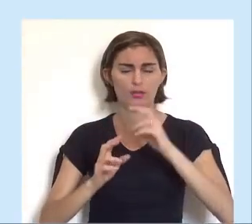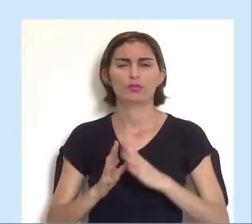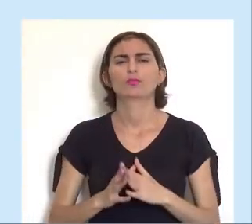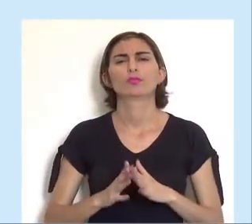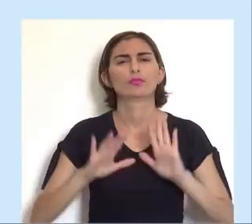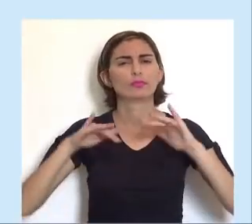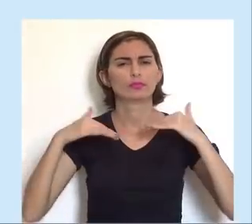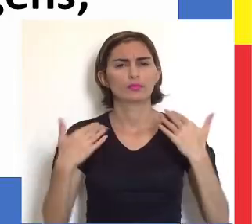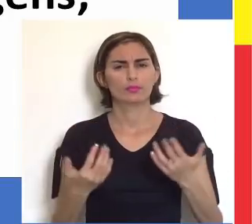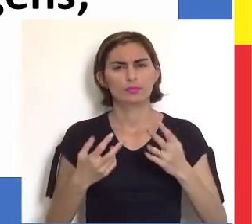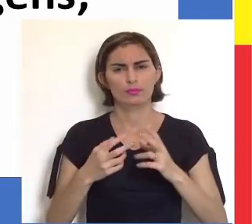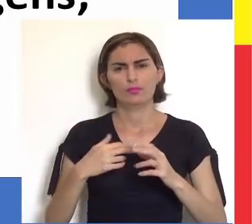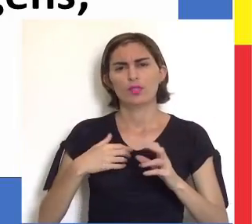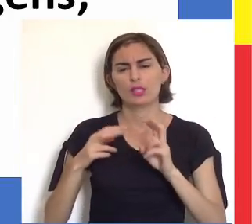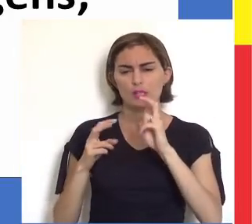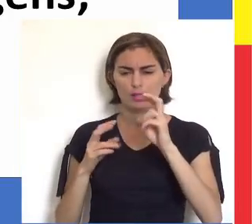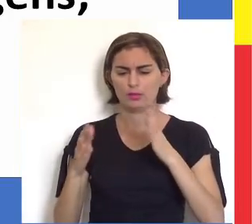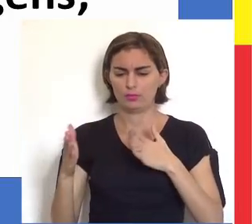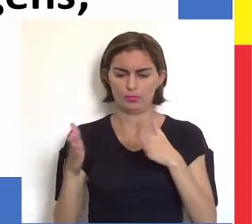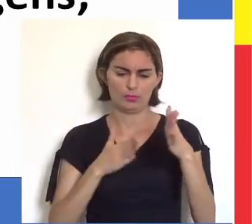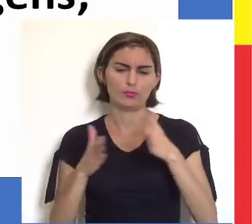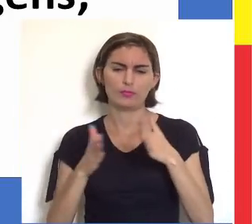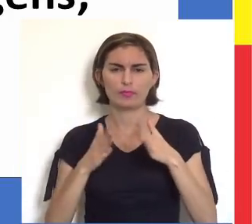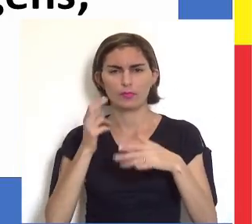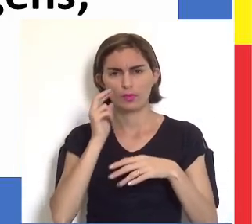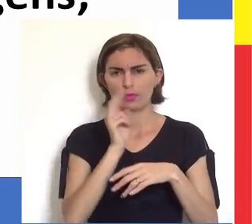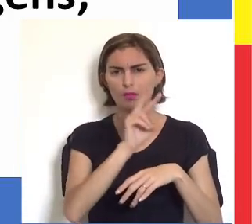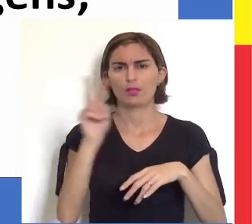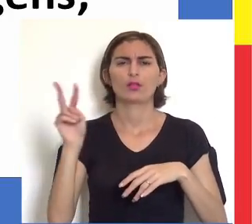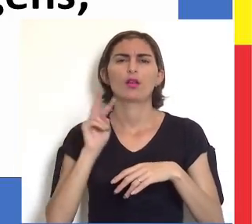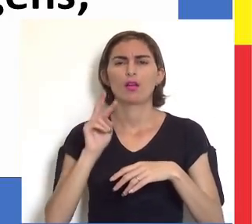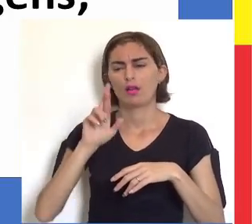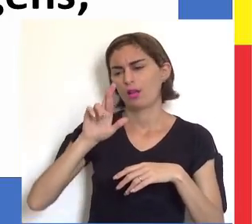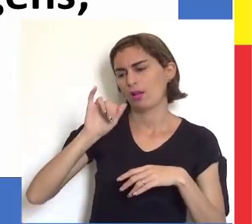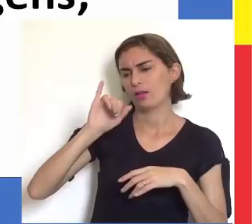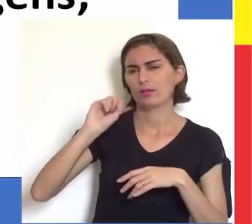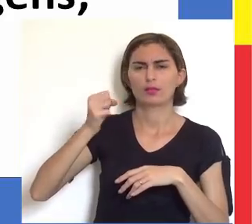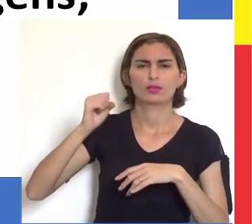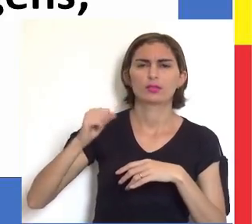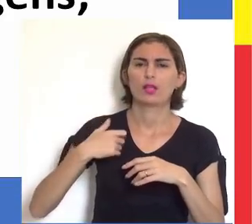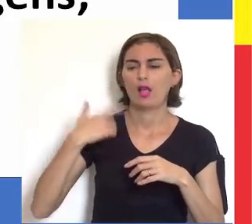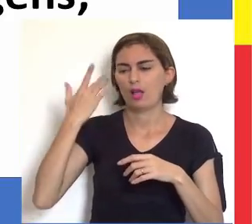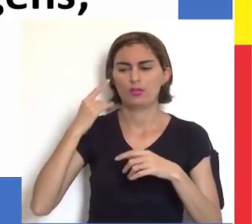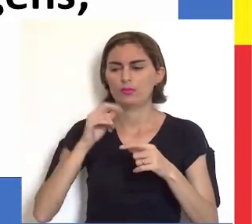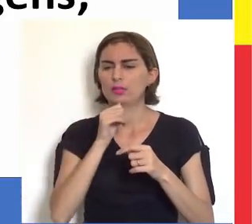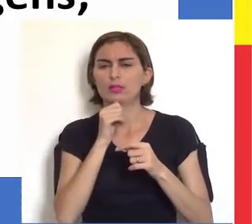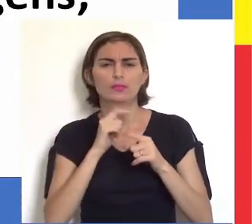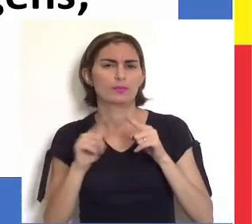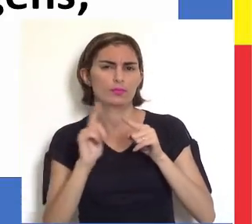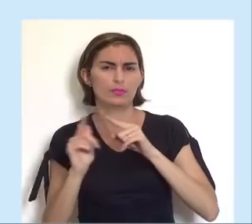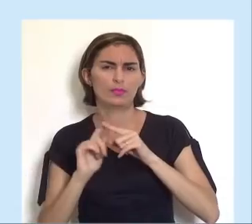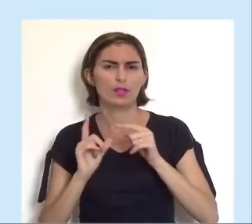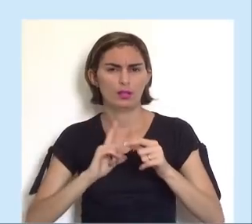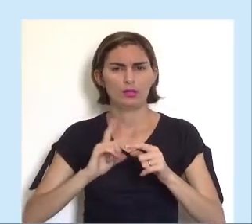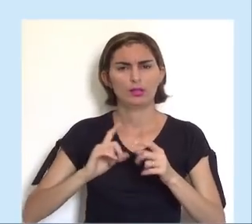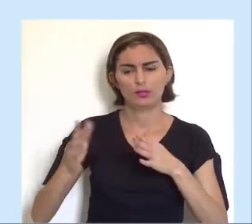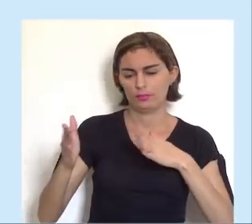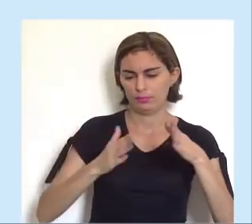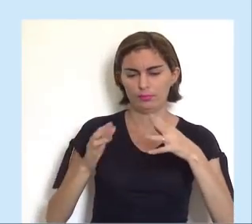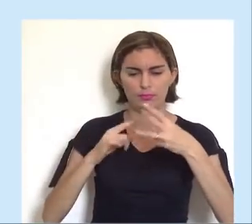E aí, 5 momentos do tempo. Mas aí você vai olhar para mim e vai dizer, Raíssa, eu acho que você tem problema. Tempo só tem 3